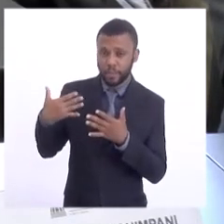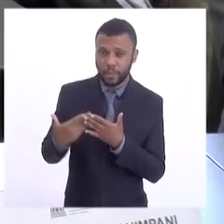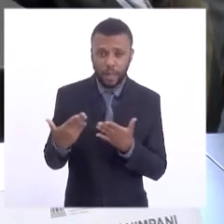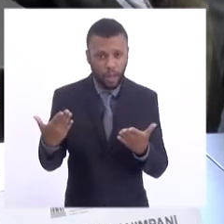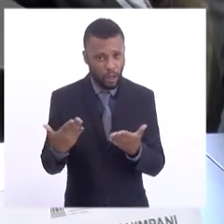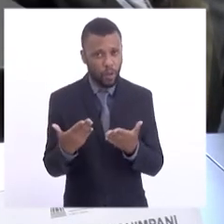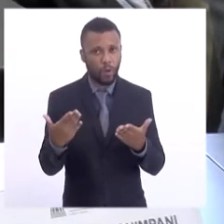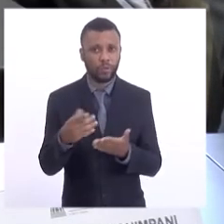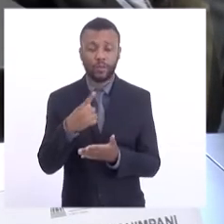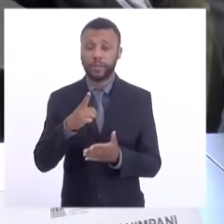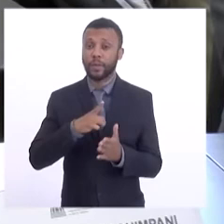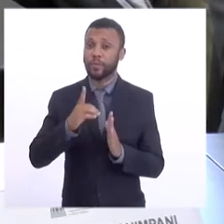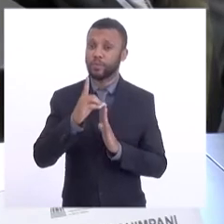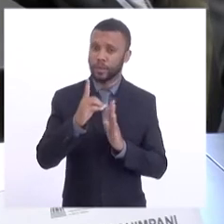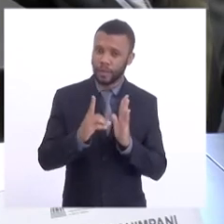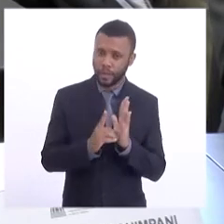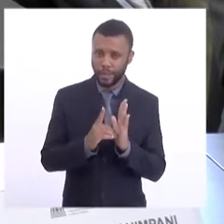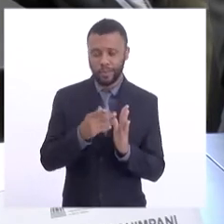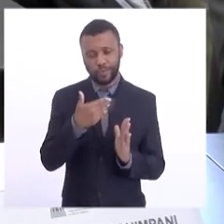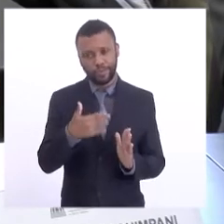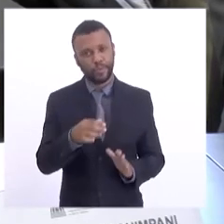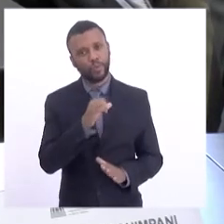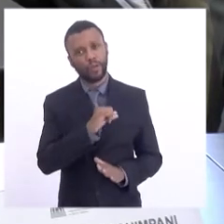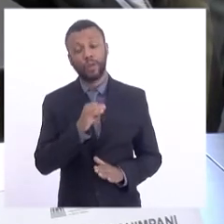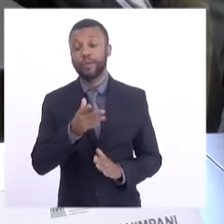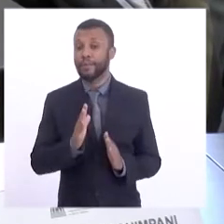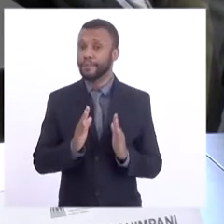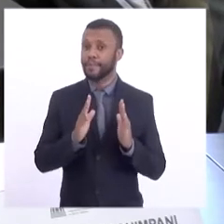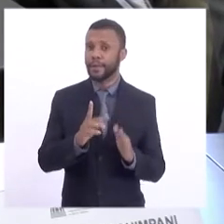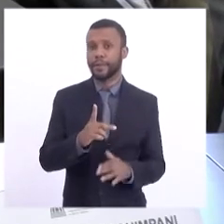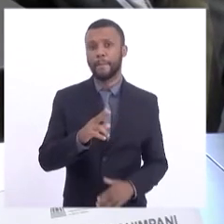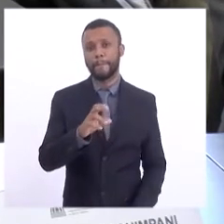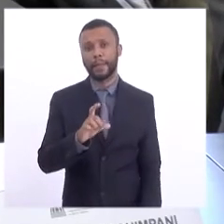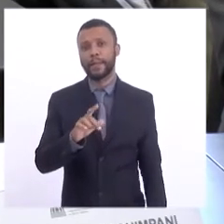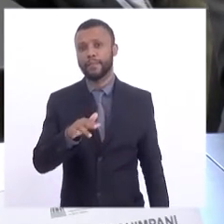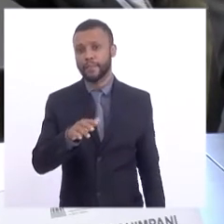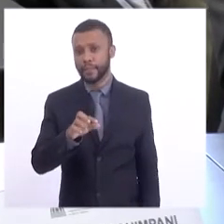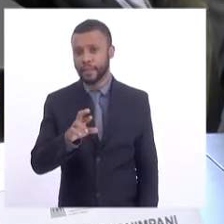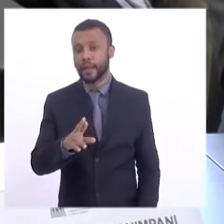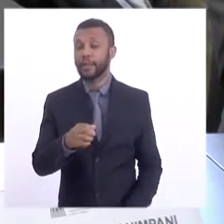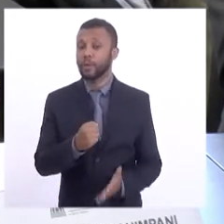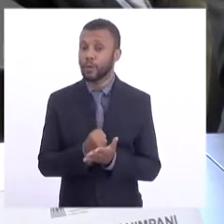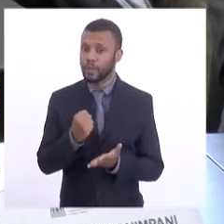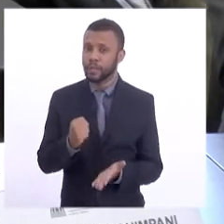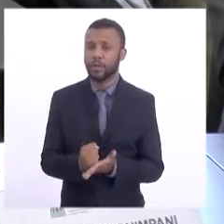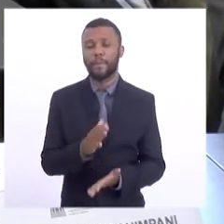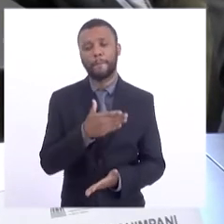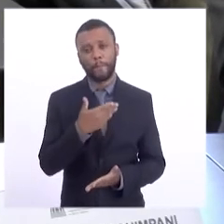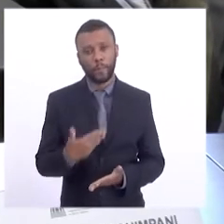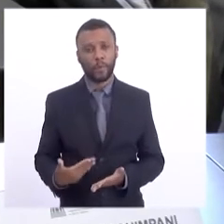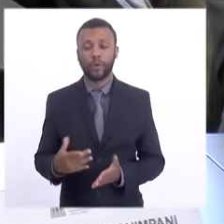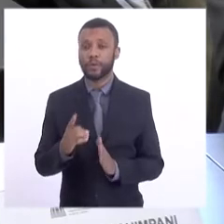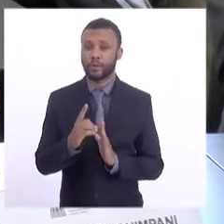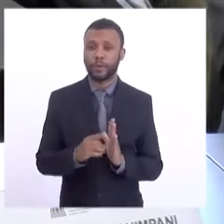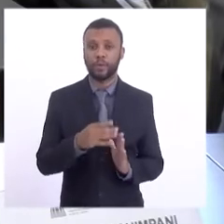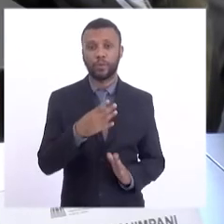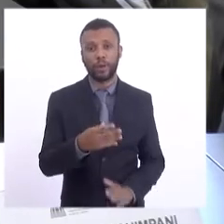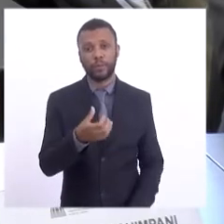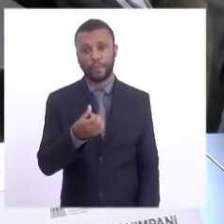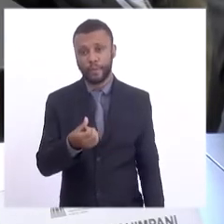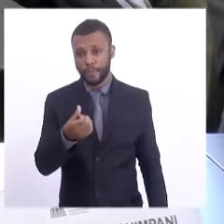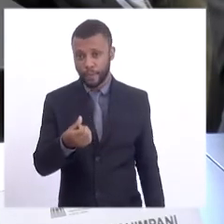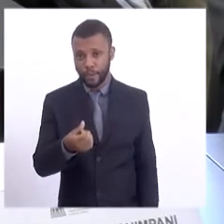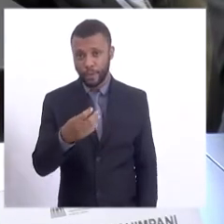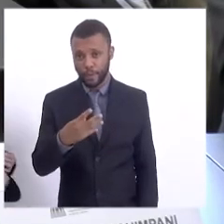tem aqui no estado do Rio de Janeiro um decreto da fase preliminar em contratações públicas que o decreto 466